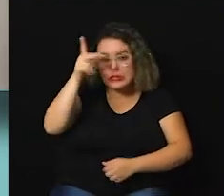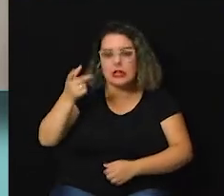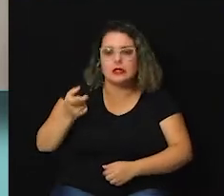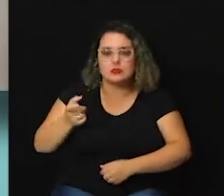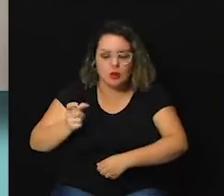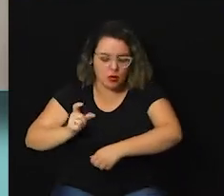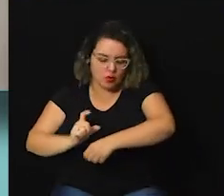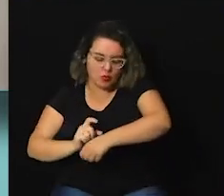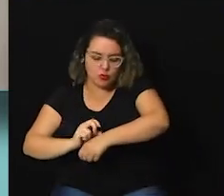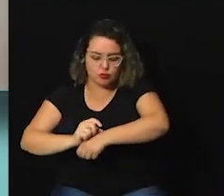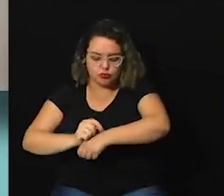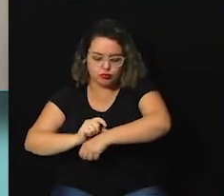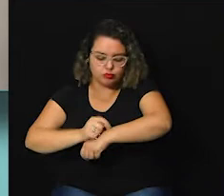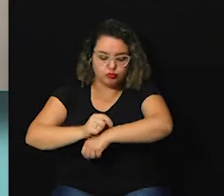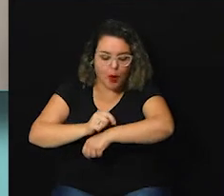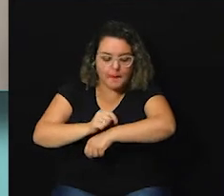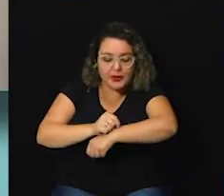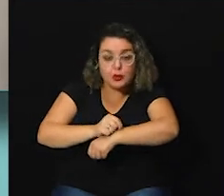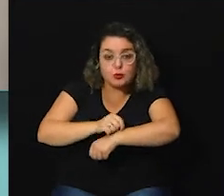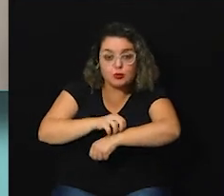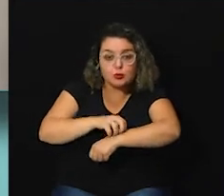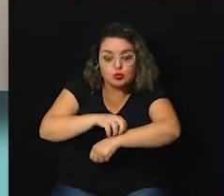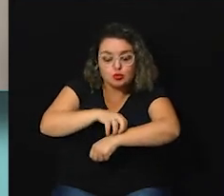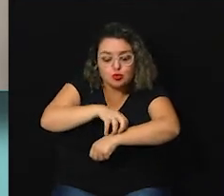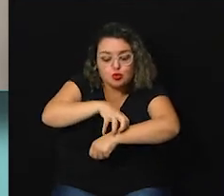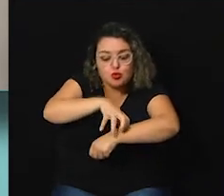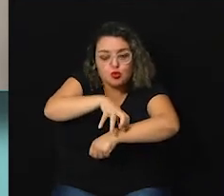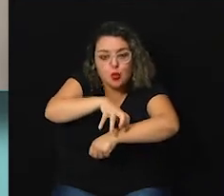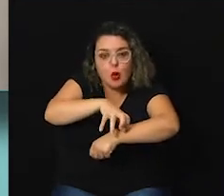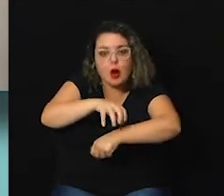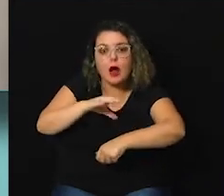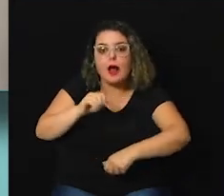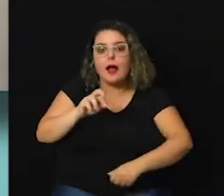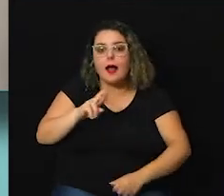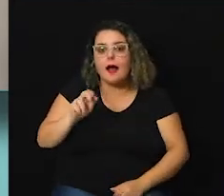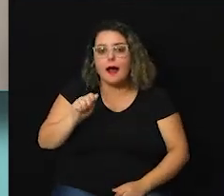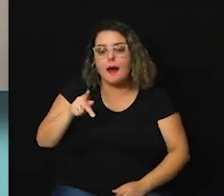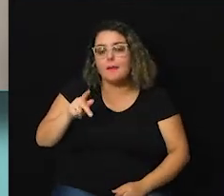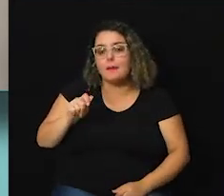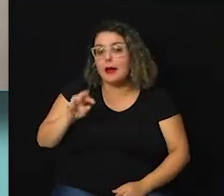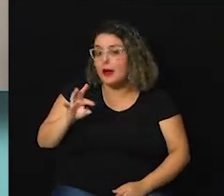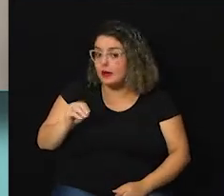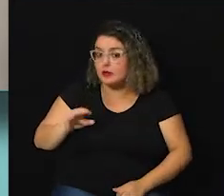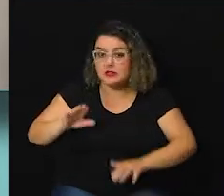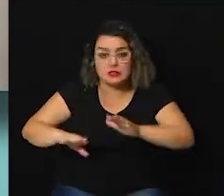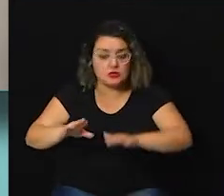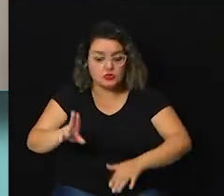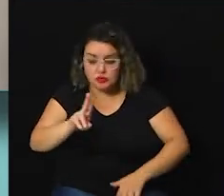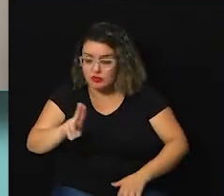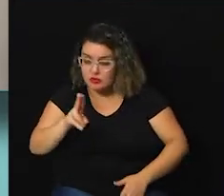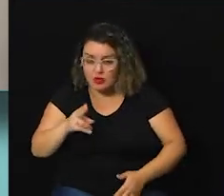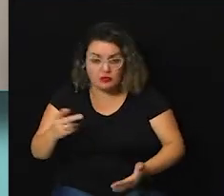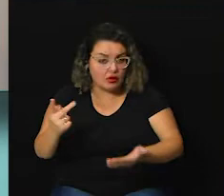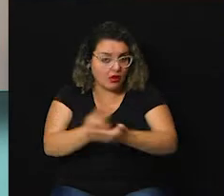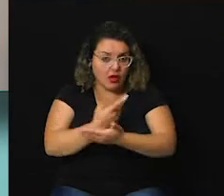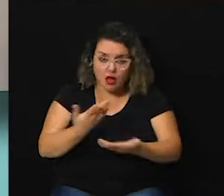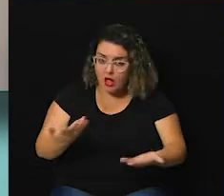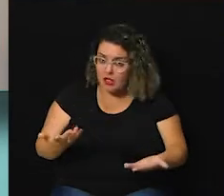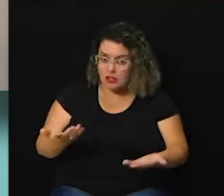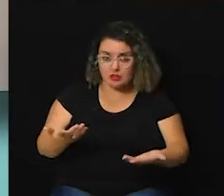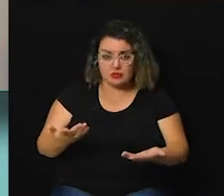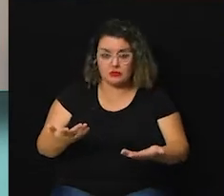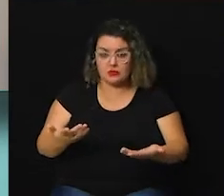geralmente na pecuária, porém, ele deve ter sido usado de uma forma descuidada ou inadequada, o que